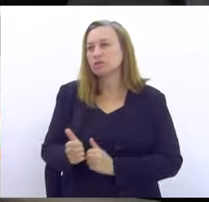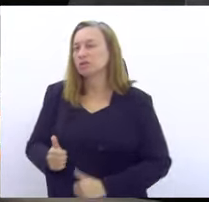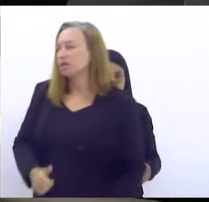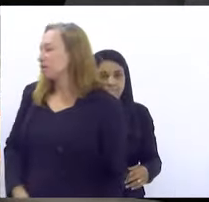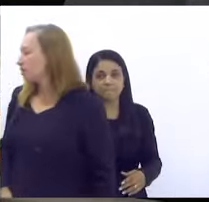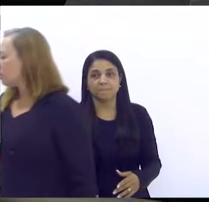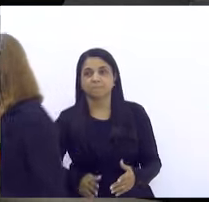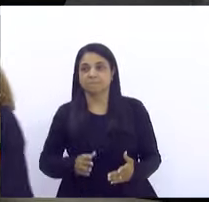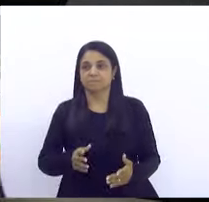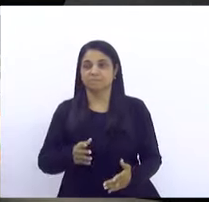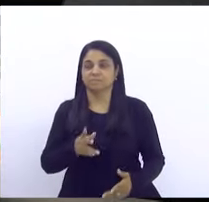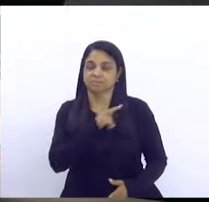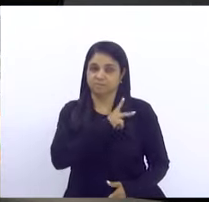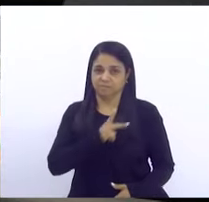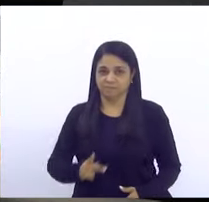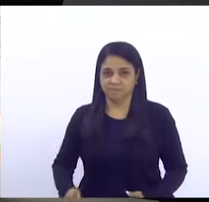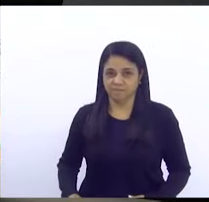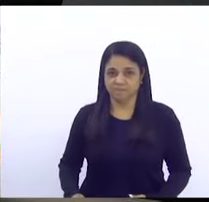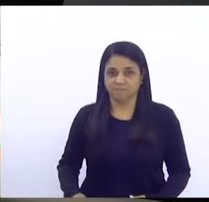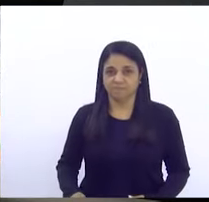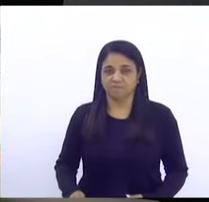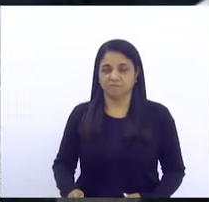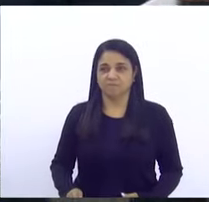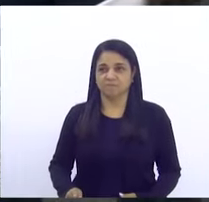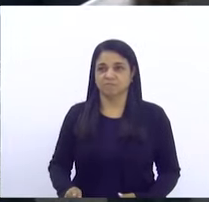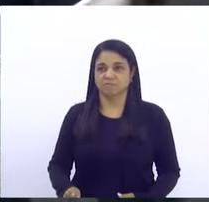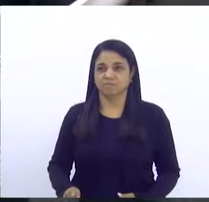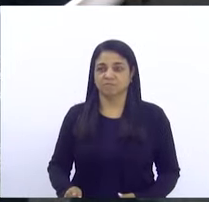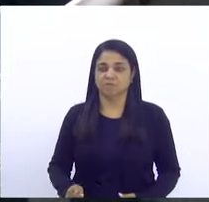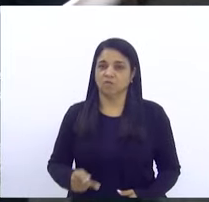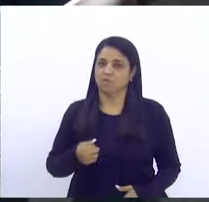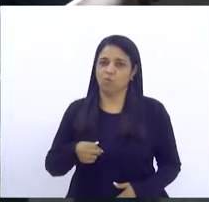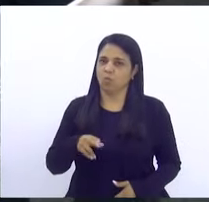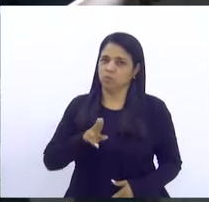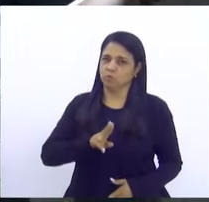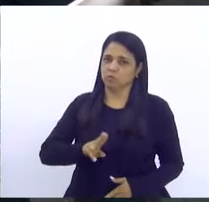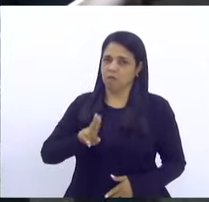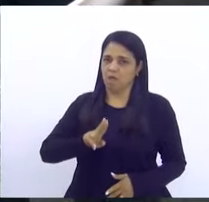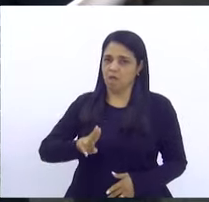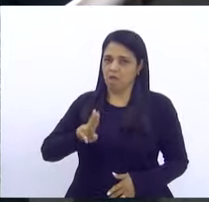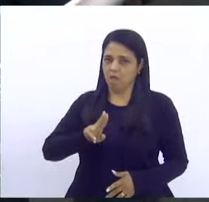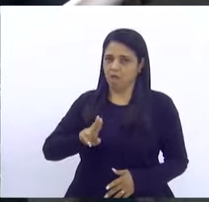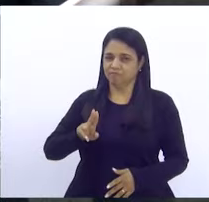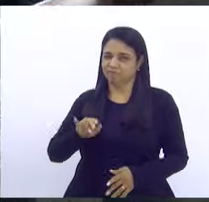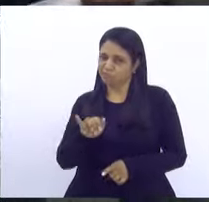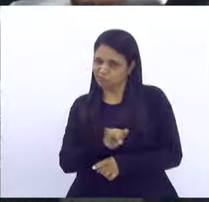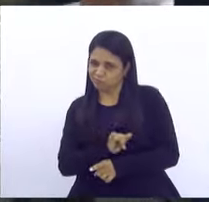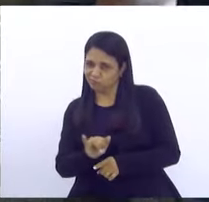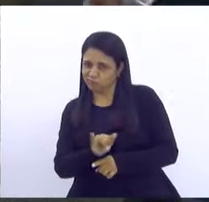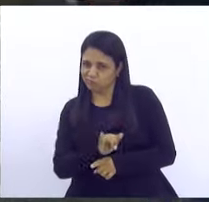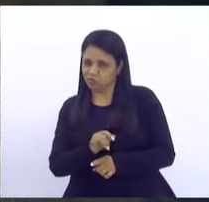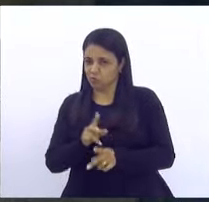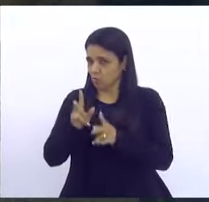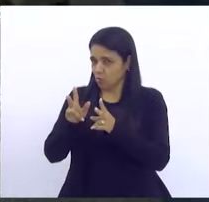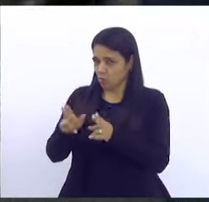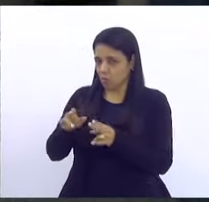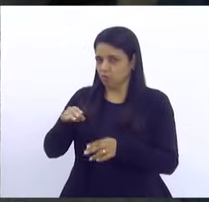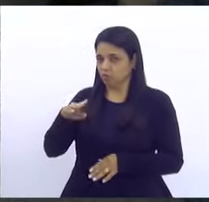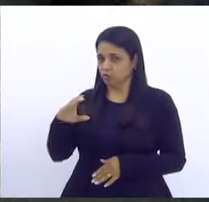Presidente, não vou usar de artifício, como fez o deputado Chico